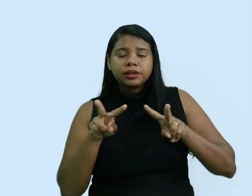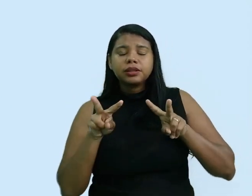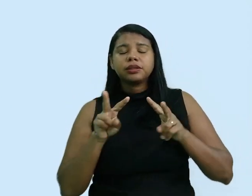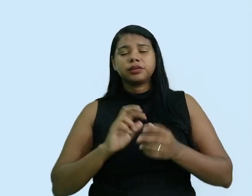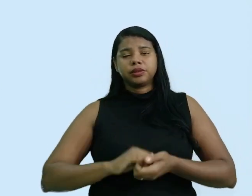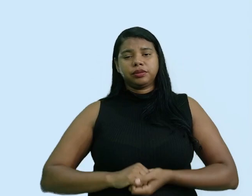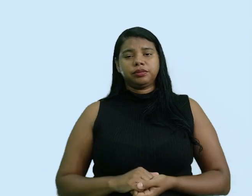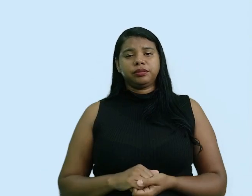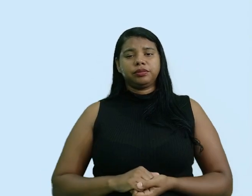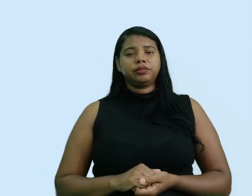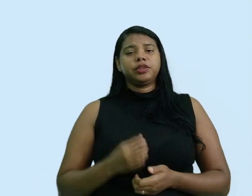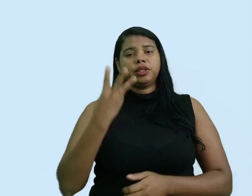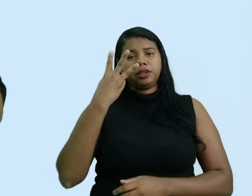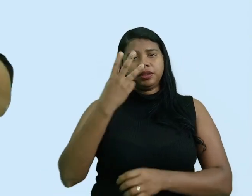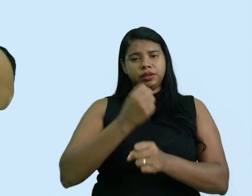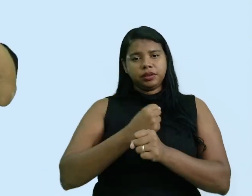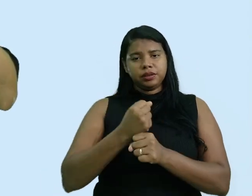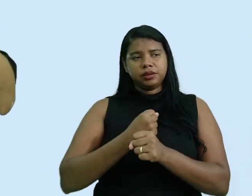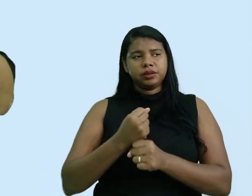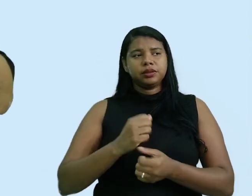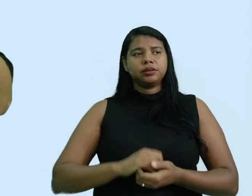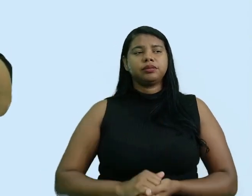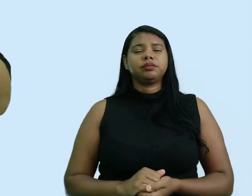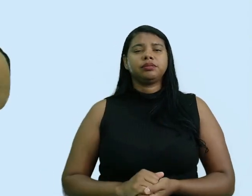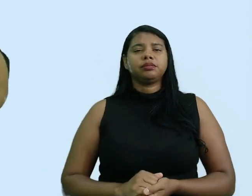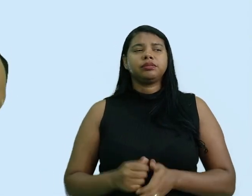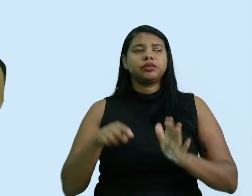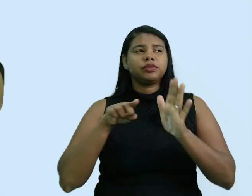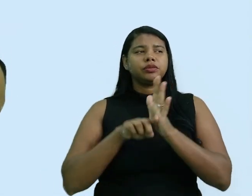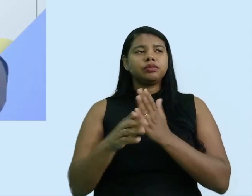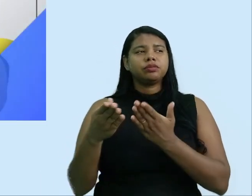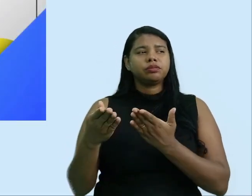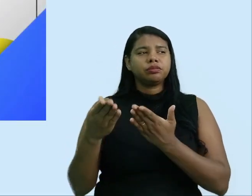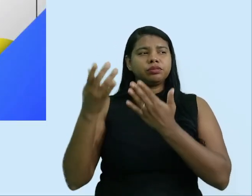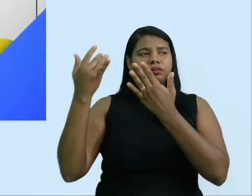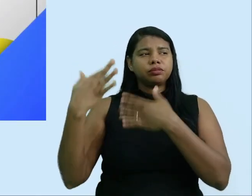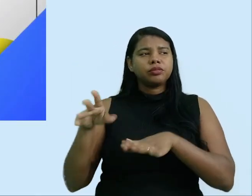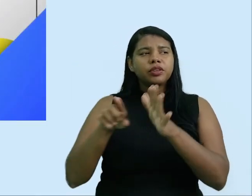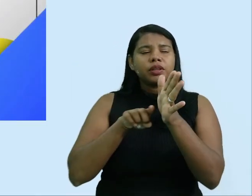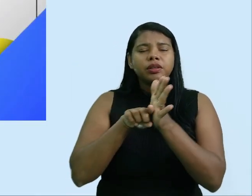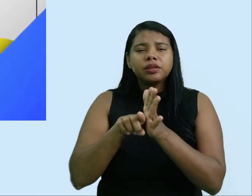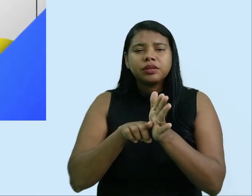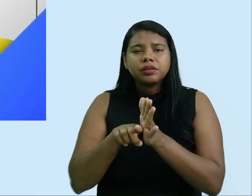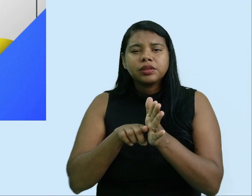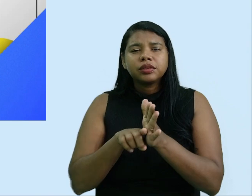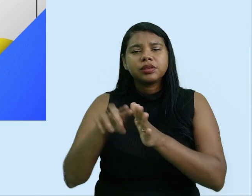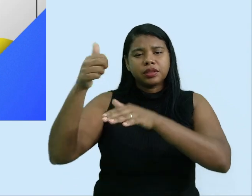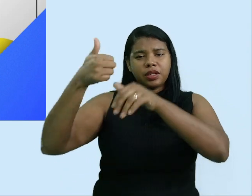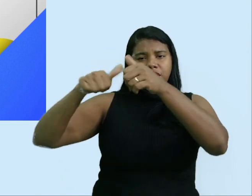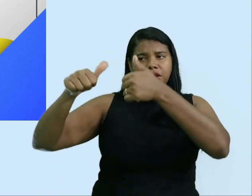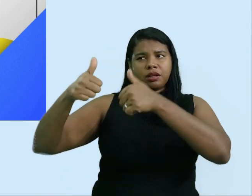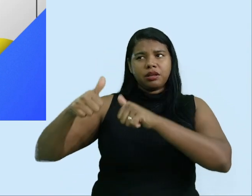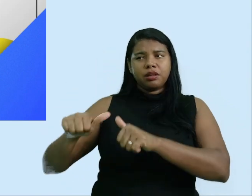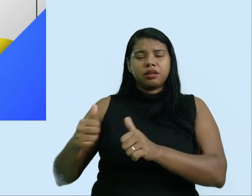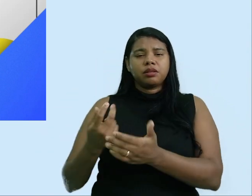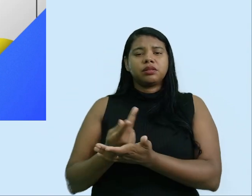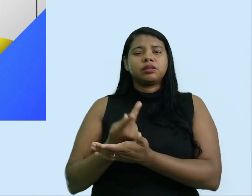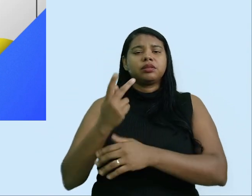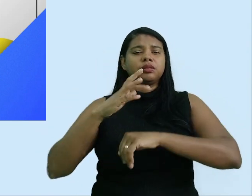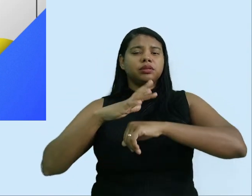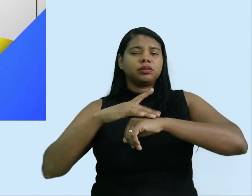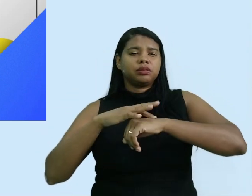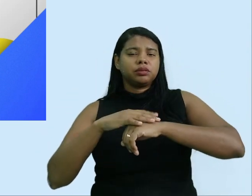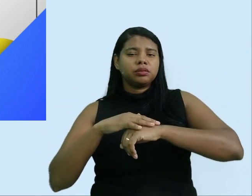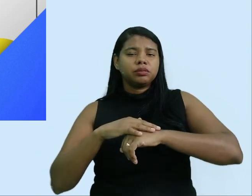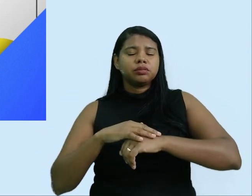princípio é dito a cada 3 anos. E aí eu trouxe um questionamento. Lá atrás eu falei investigação e análise de acidentes e doenças